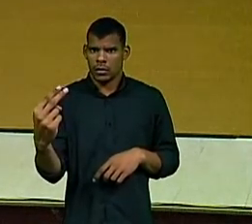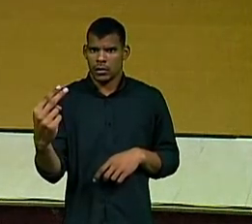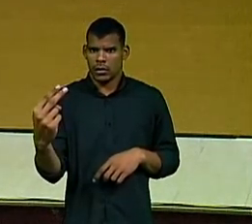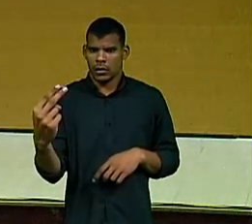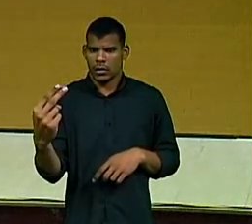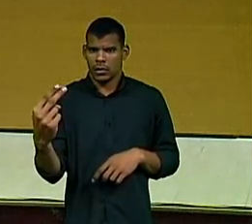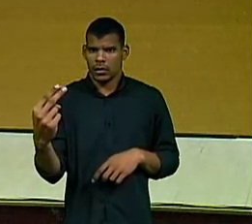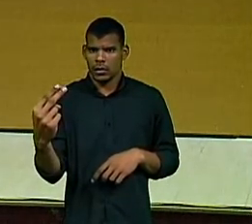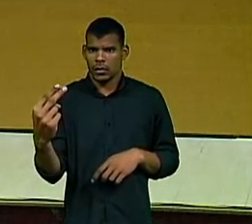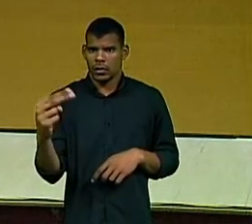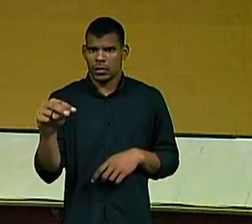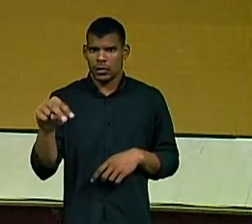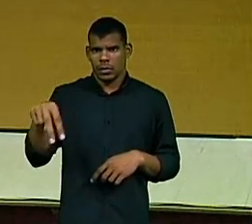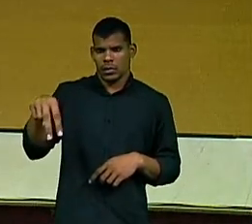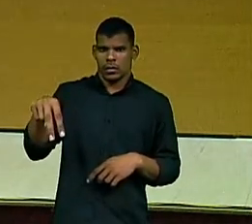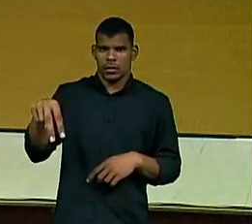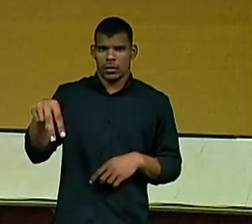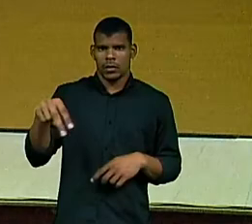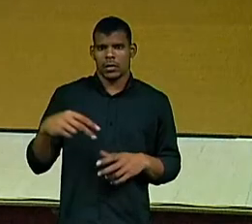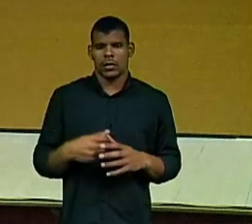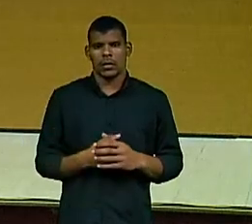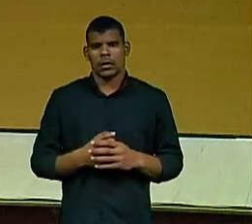e levantou